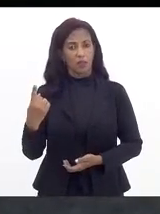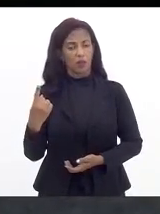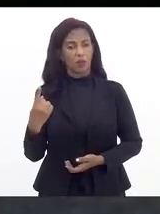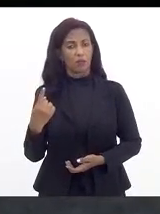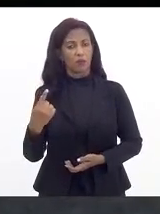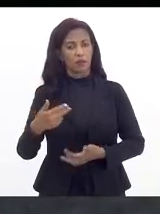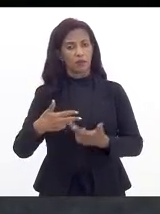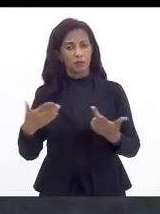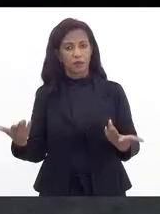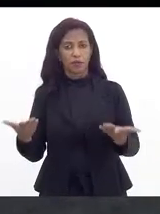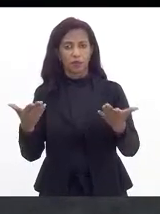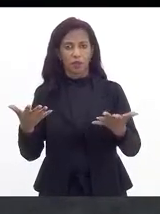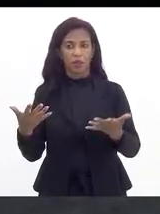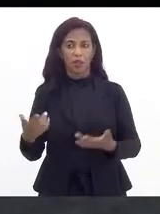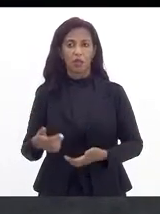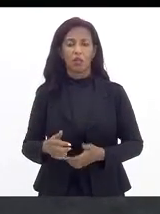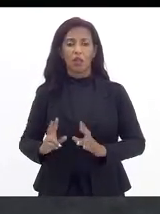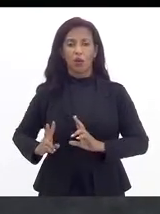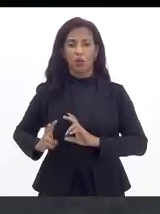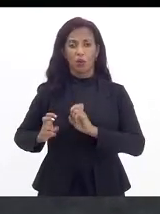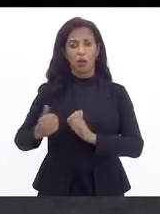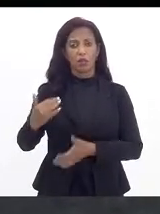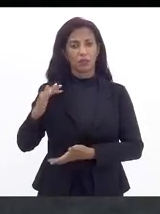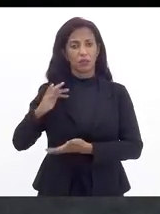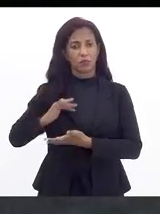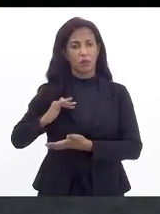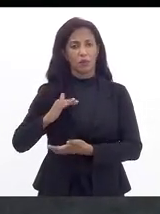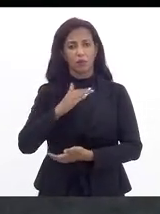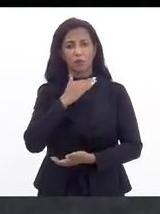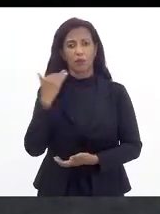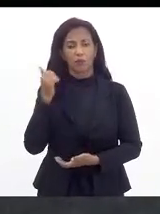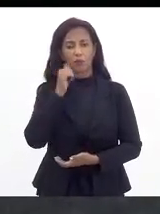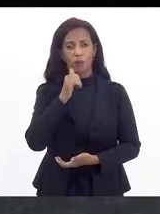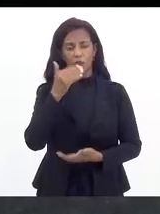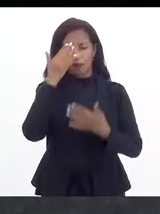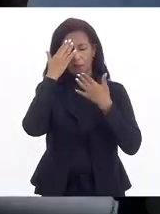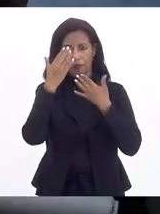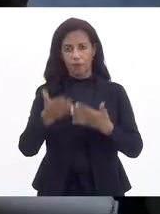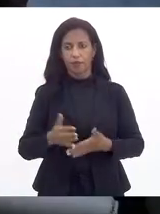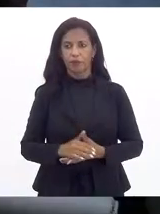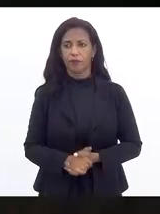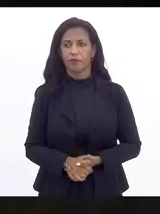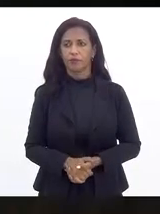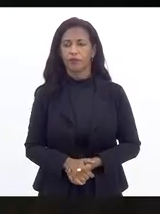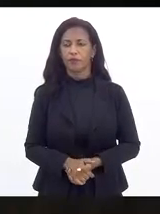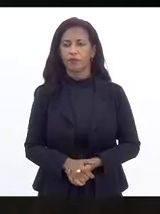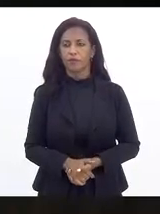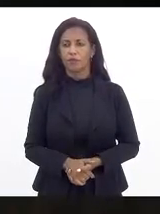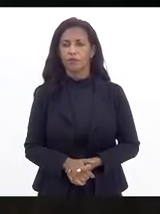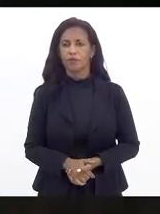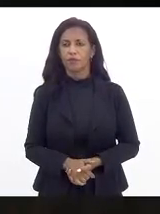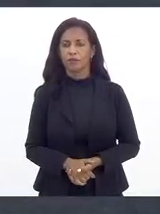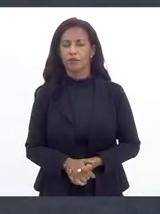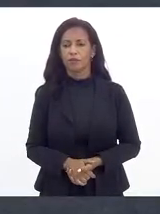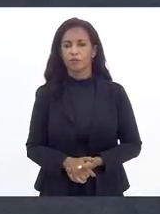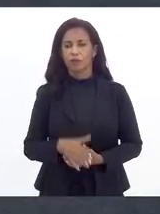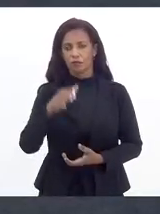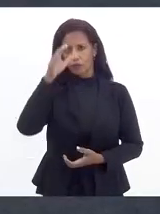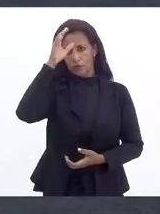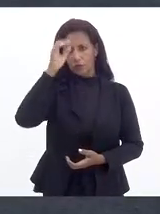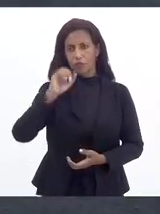questões está a questão do câncer de mama, que está matando muitas mulheres. Obrigado. Presidente, deputado André Ciliano. Deputada tia